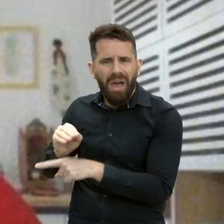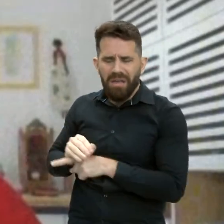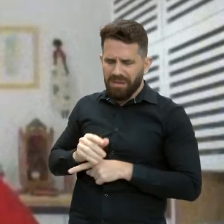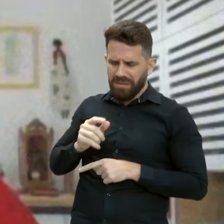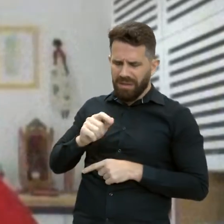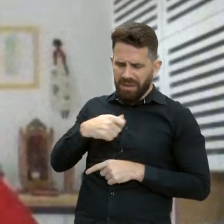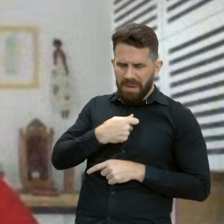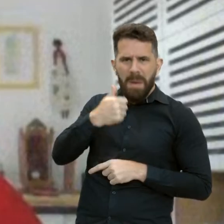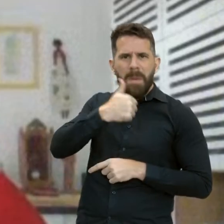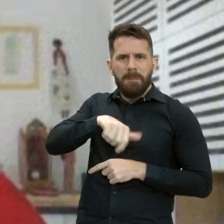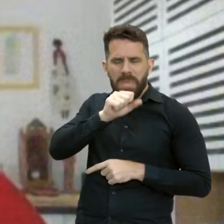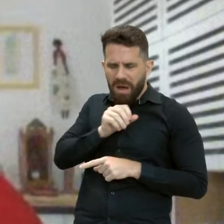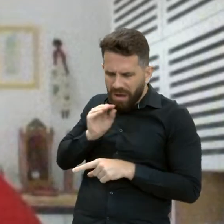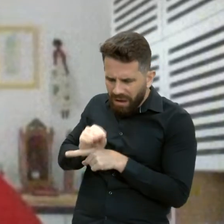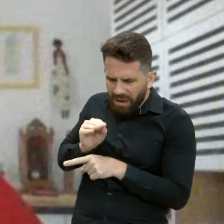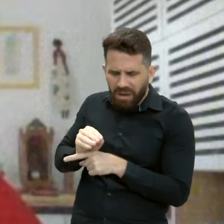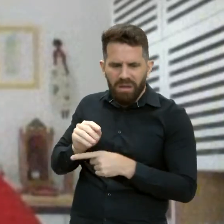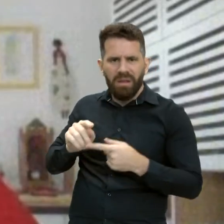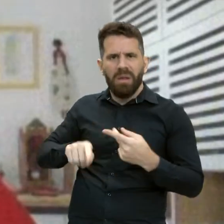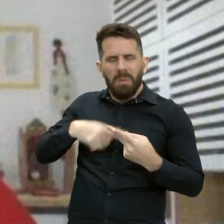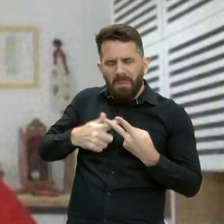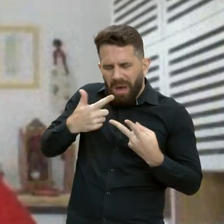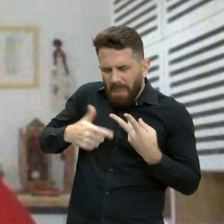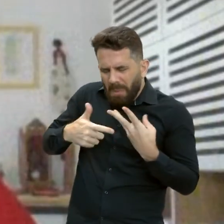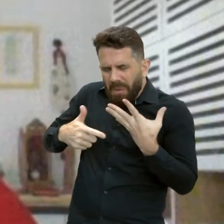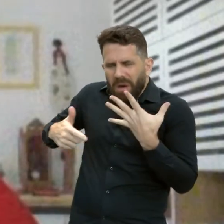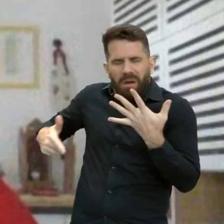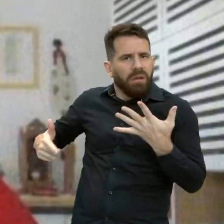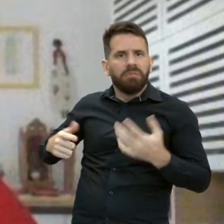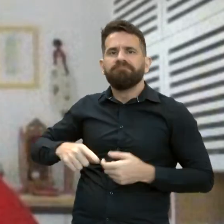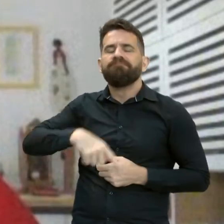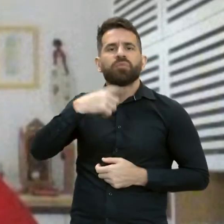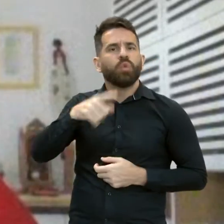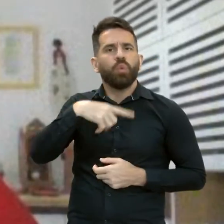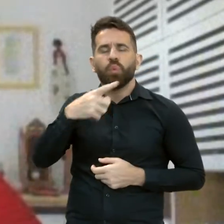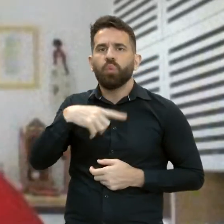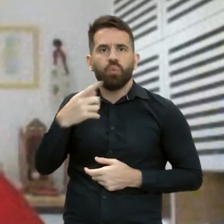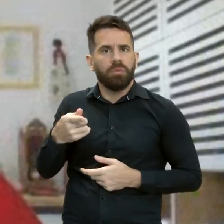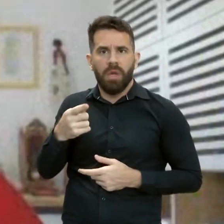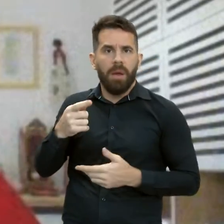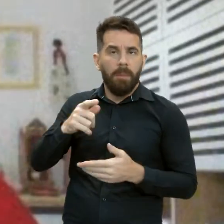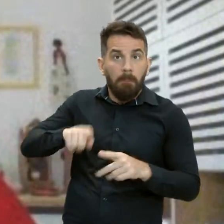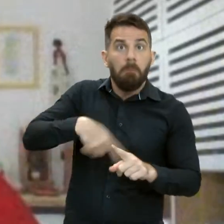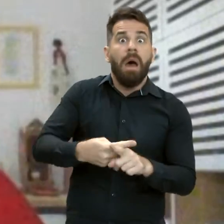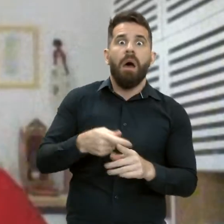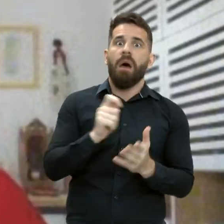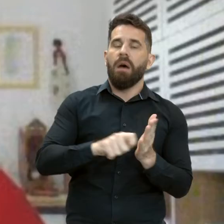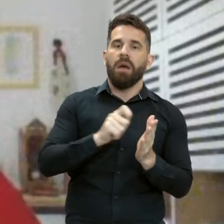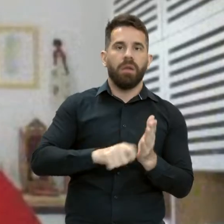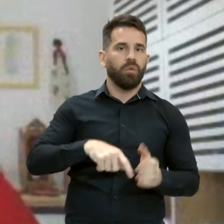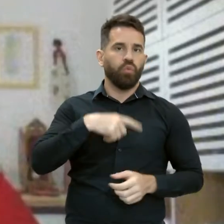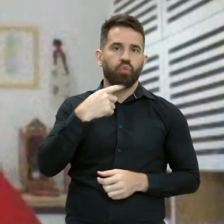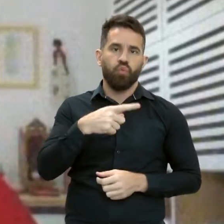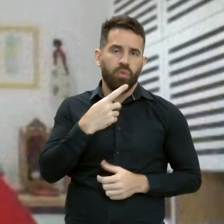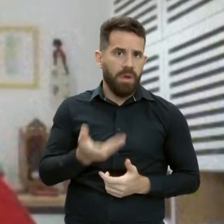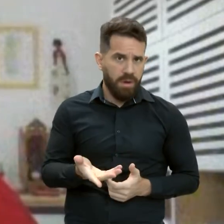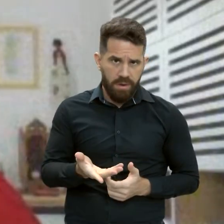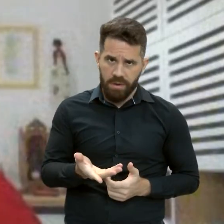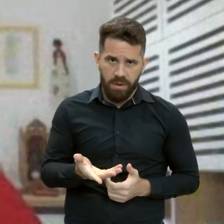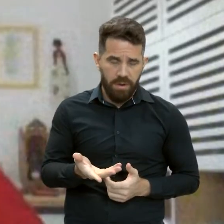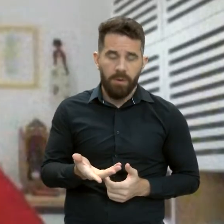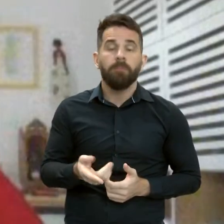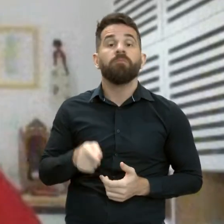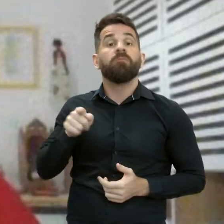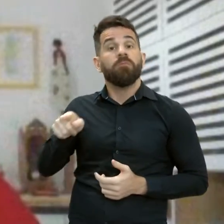impedia ela de escrever era também o preconceito contra a escrita das mulheres. Não que as mulheres não pudessem escrever, mas elas